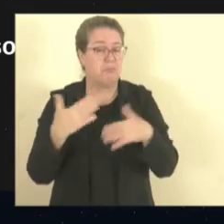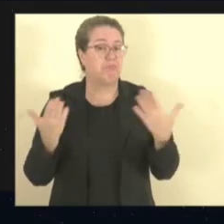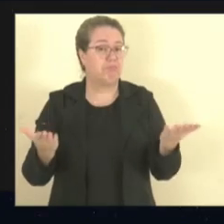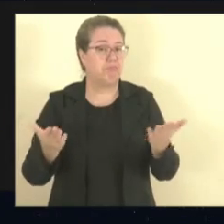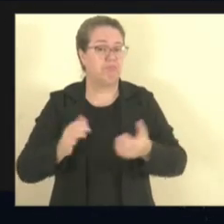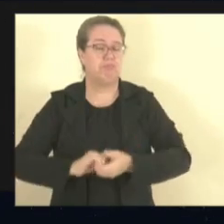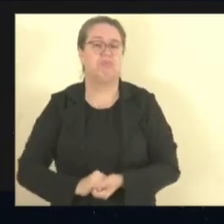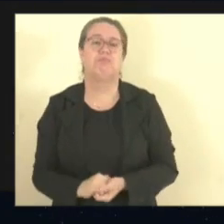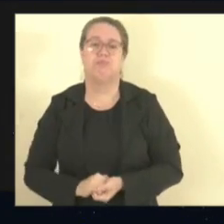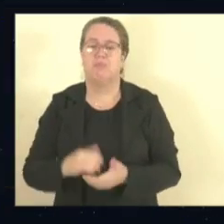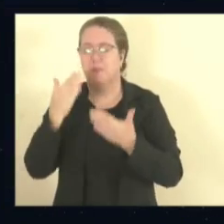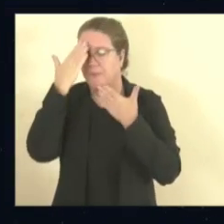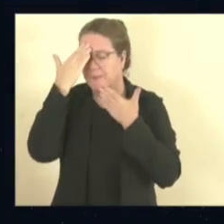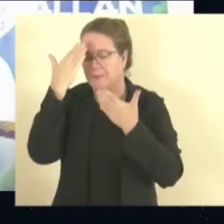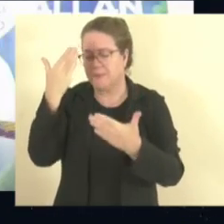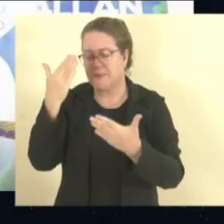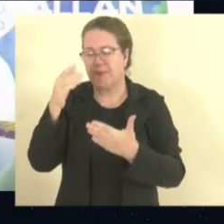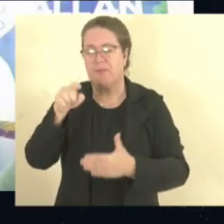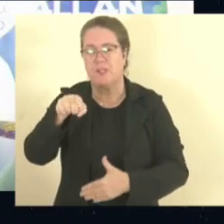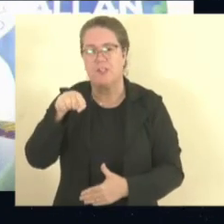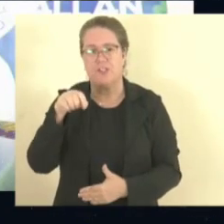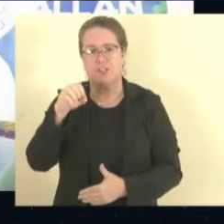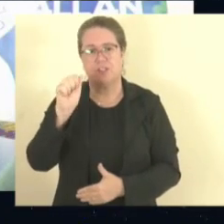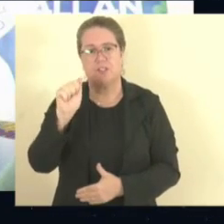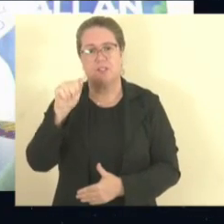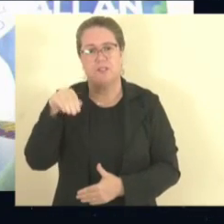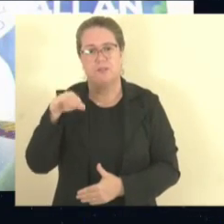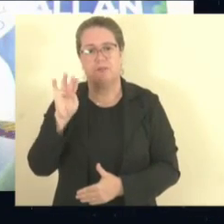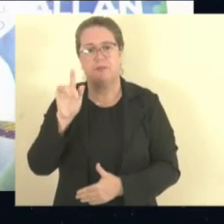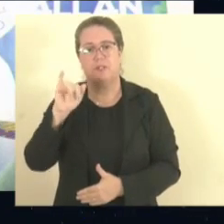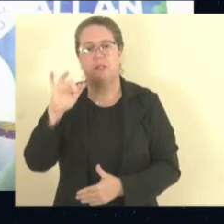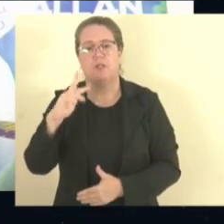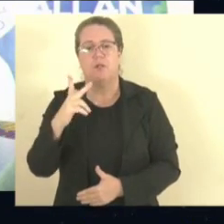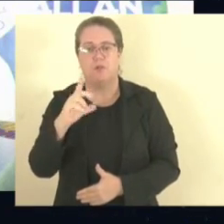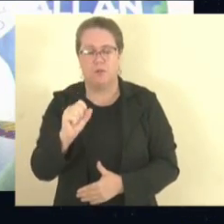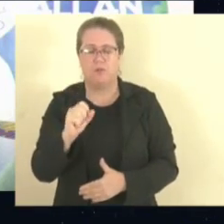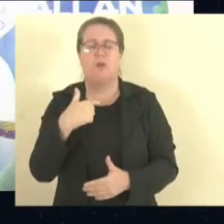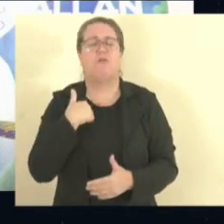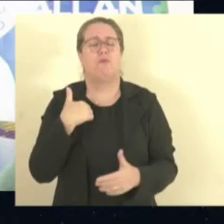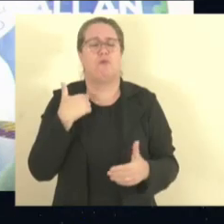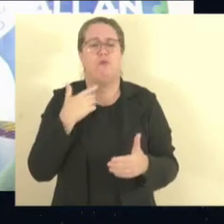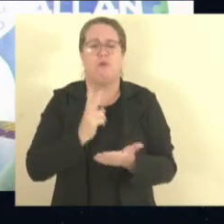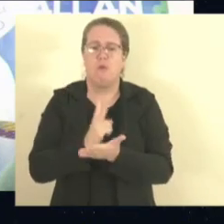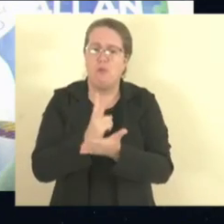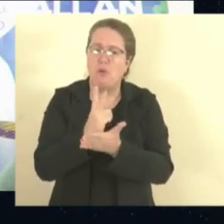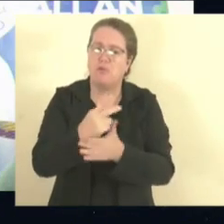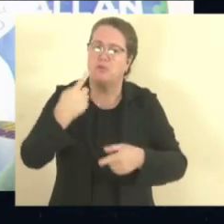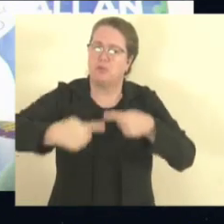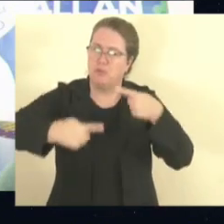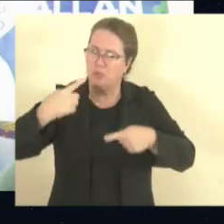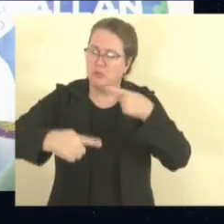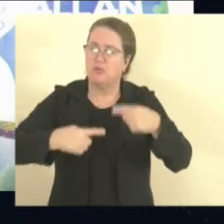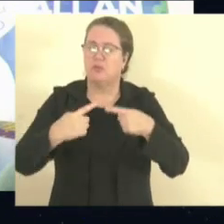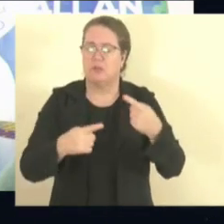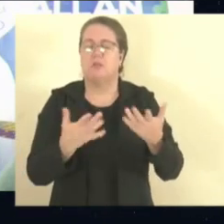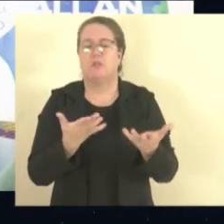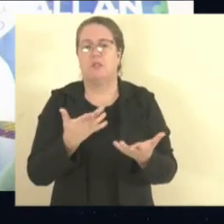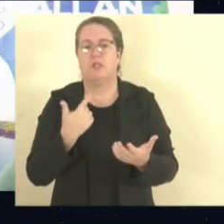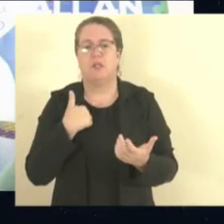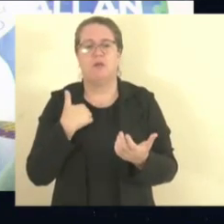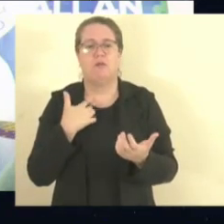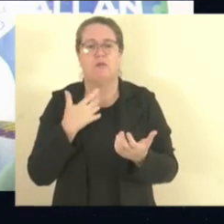Ok, obrigado, deputado Chambinho. Eu vou continuar a discussão e já peço o líder do governo, deputado Dari, que busque as